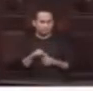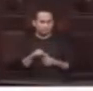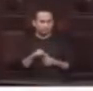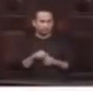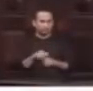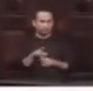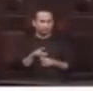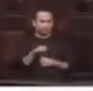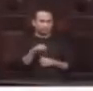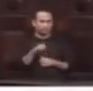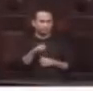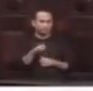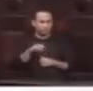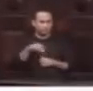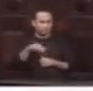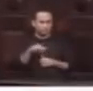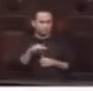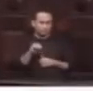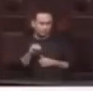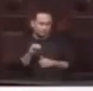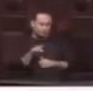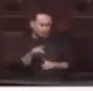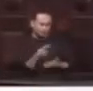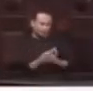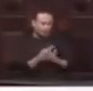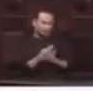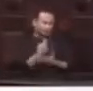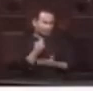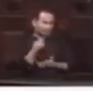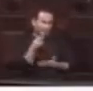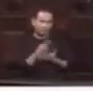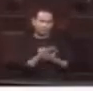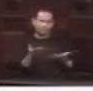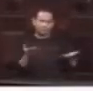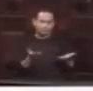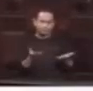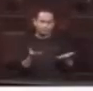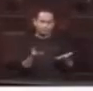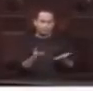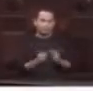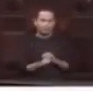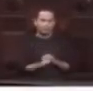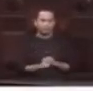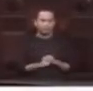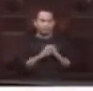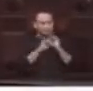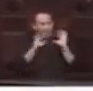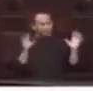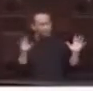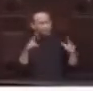começar, né? Então, se erraram antes, não quer dizer que pode errar agora. Claro que nós vamos recorrer, mas sempre que a gente